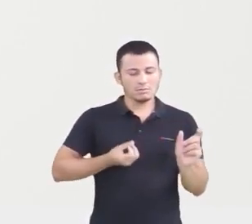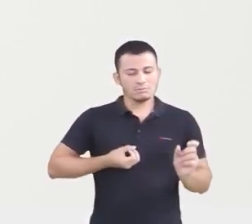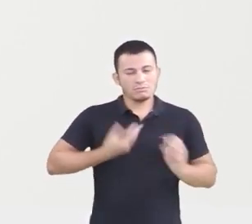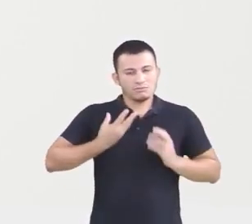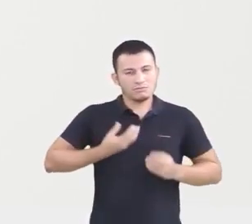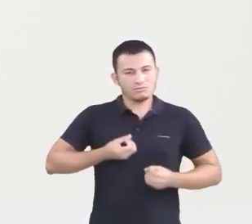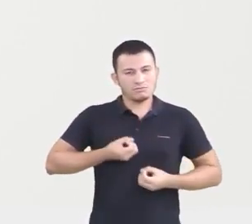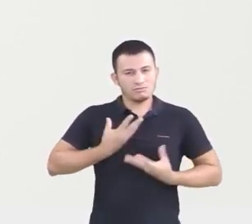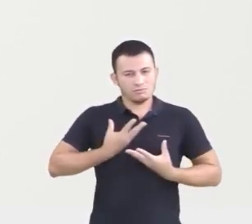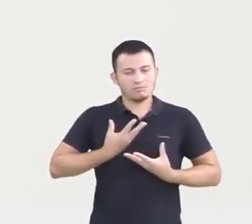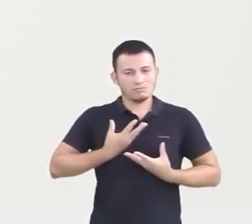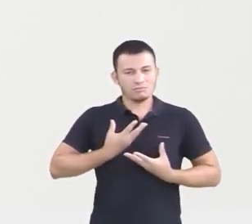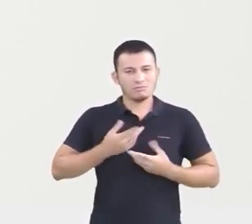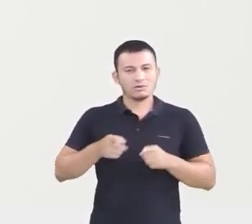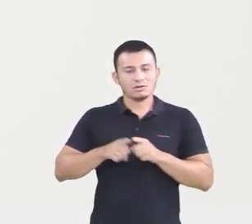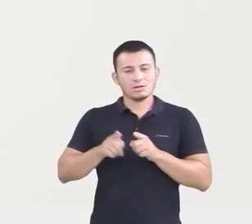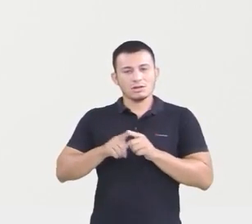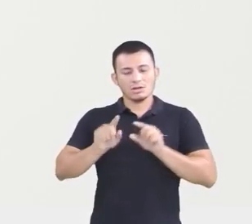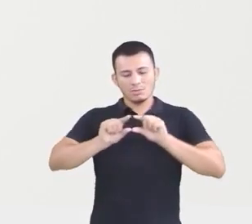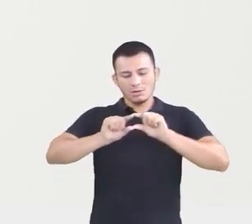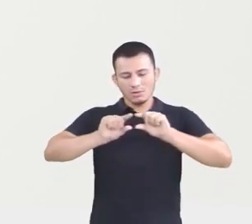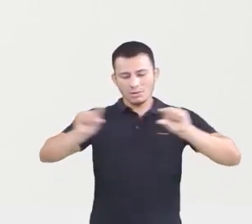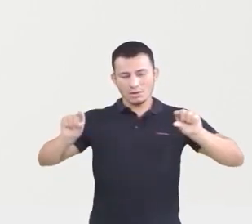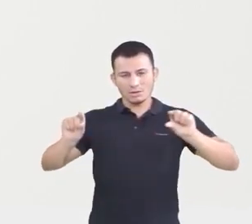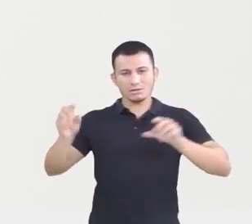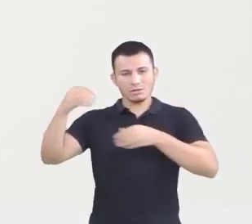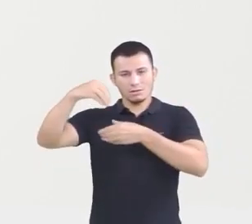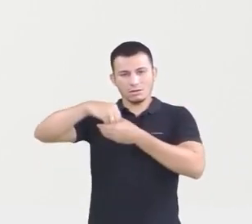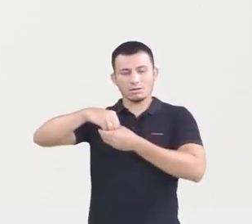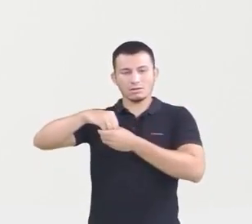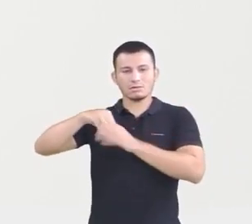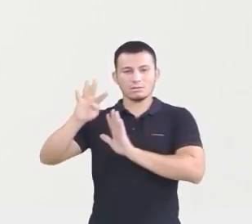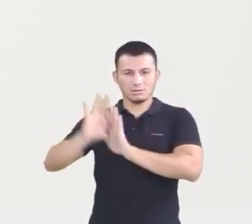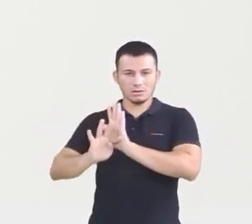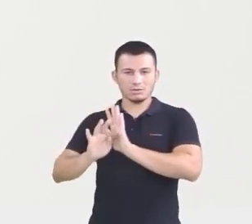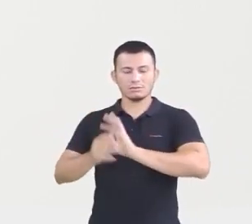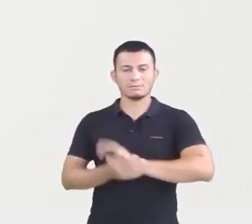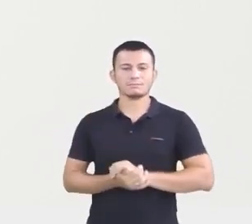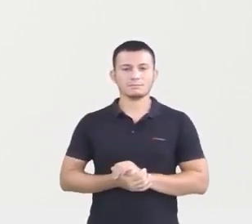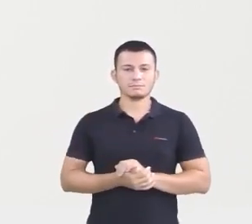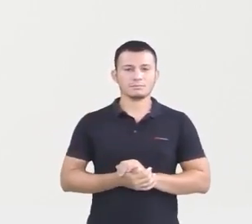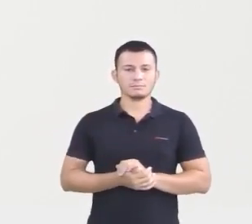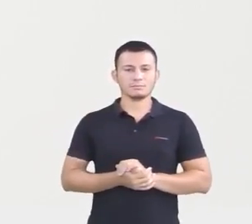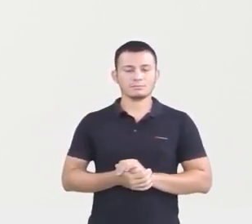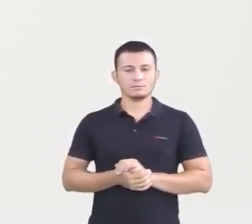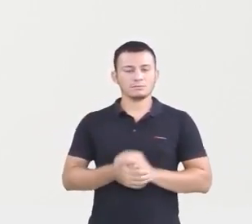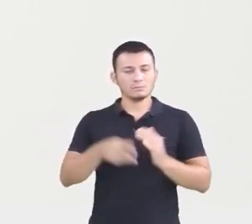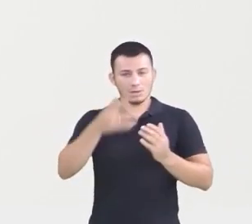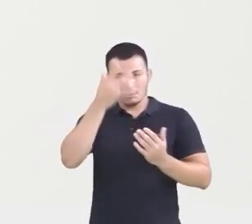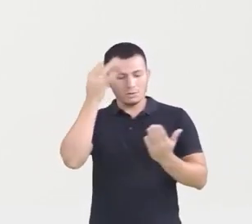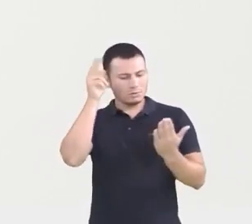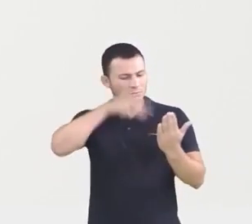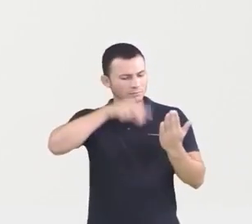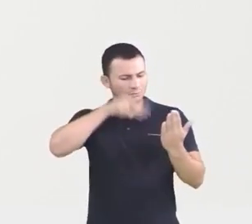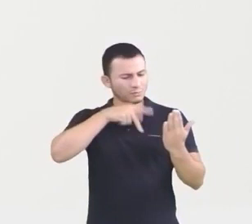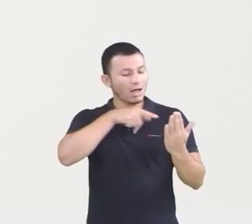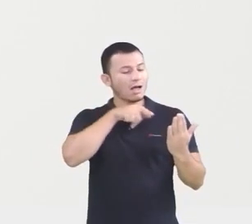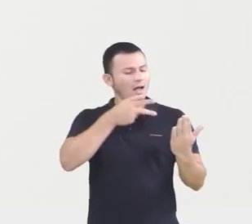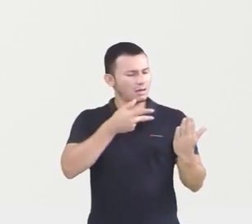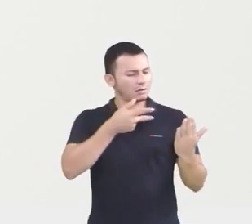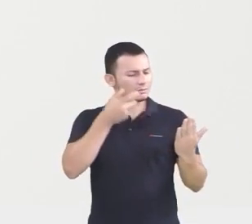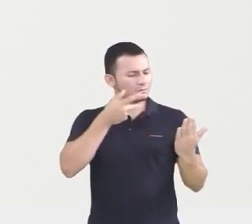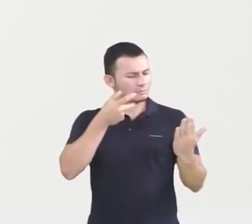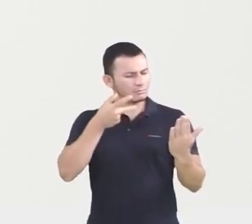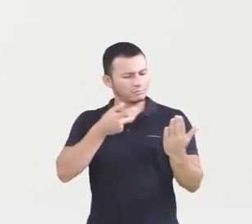expressões e orações dentro de um texto, permitindo ao leitor identificar a